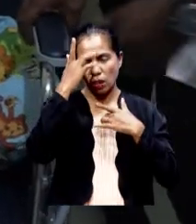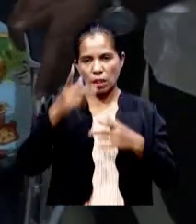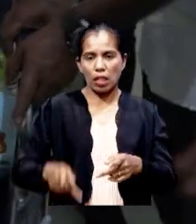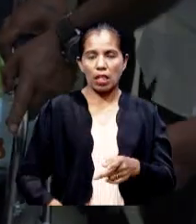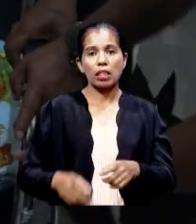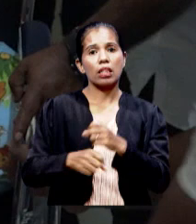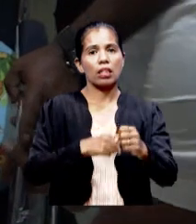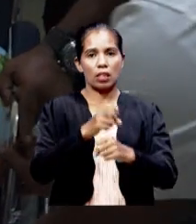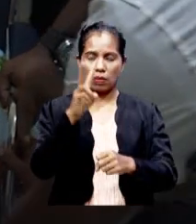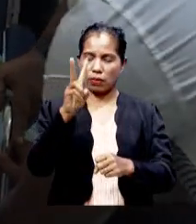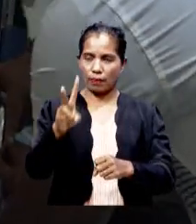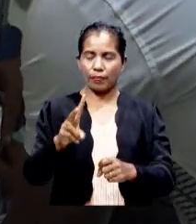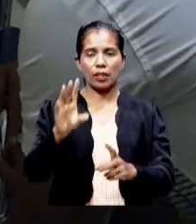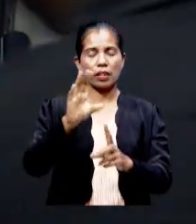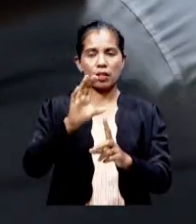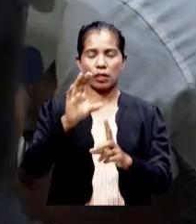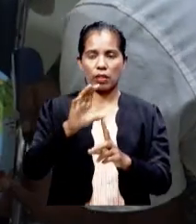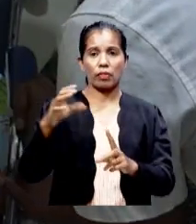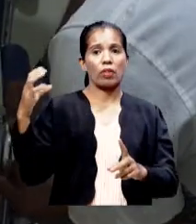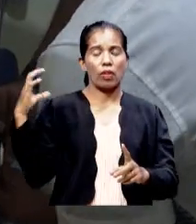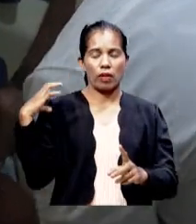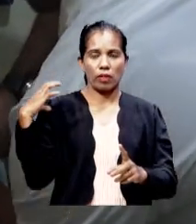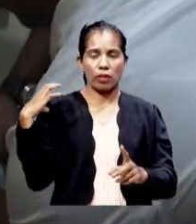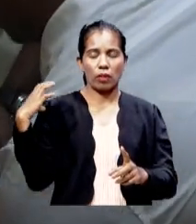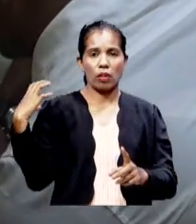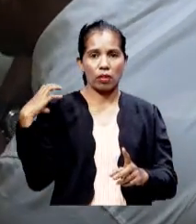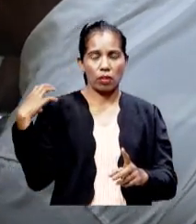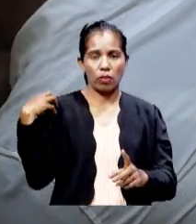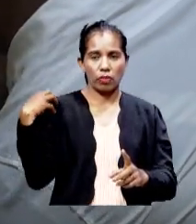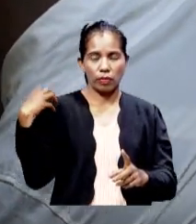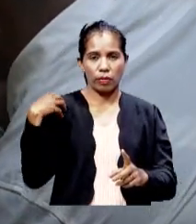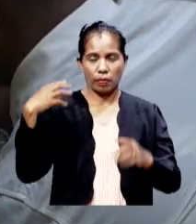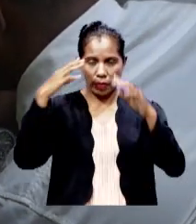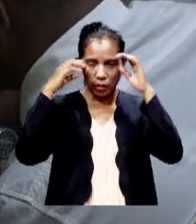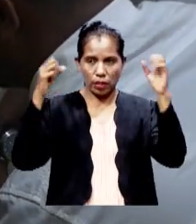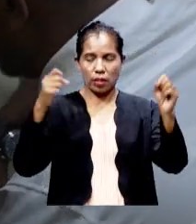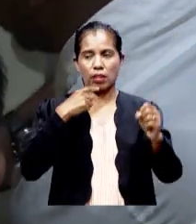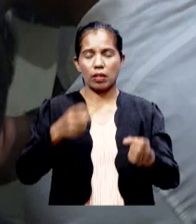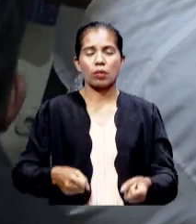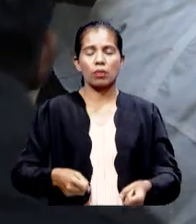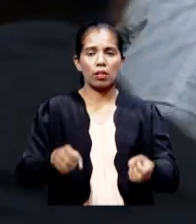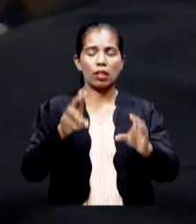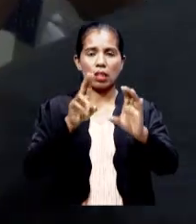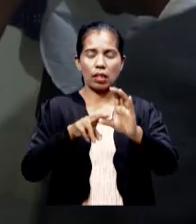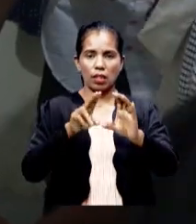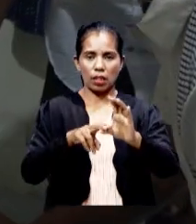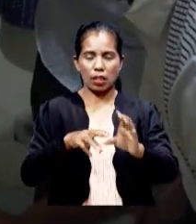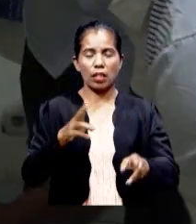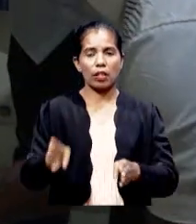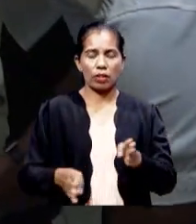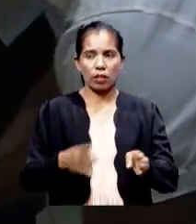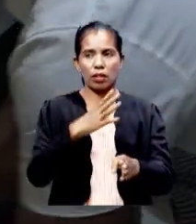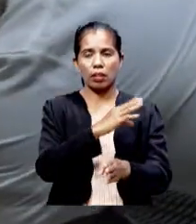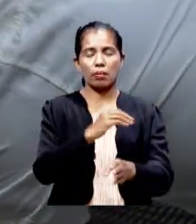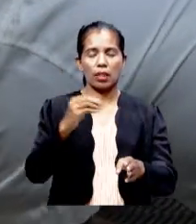orienta a direção Gabinete Sociedade Civil, Palácio Presidencial, apoia a cadeira roda, né? Bolívia dos Santos, Rafoin acompanha a reportagem Ida